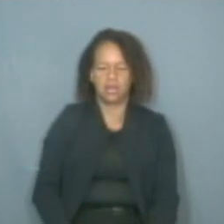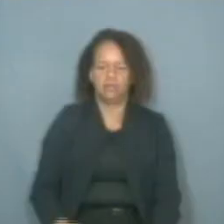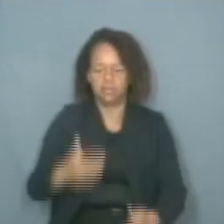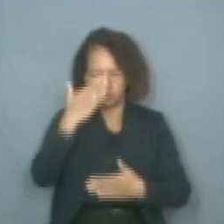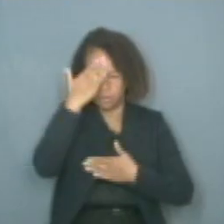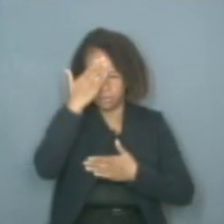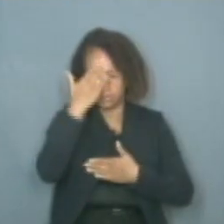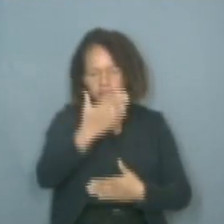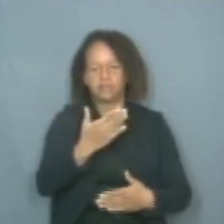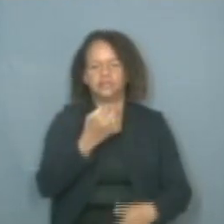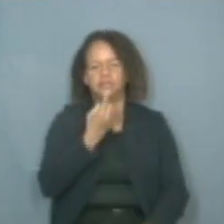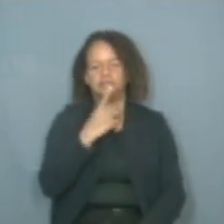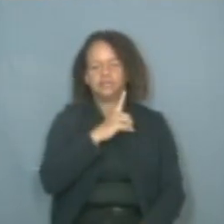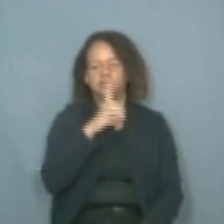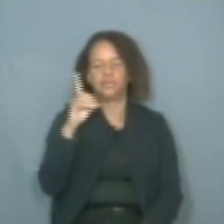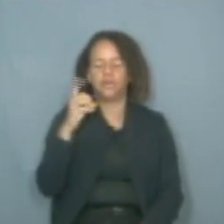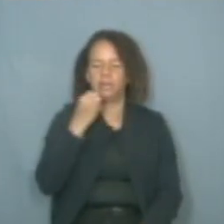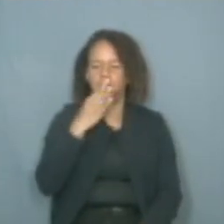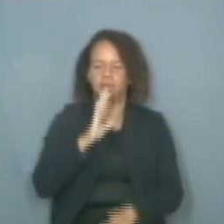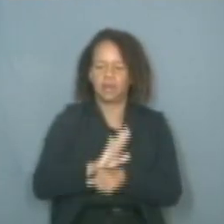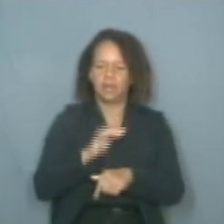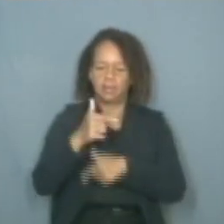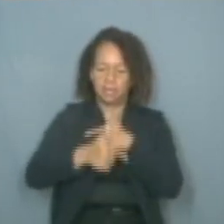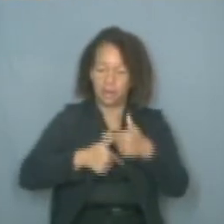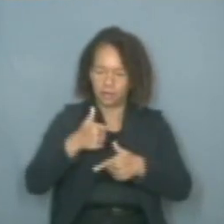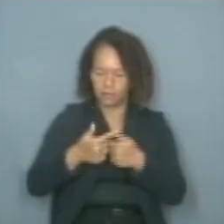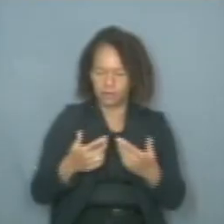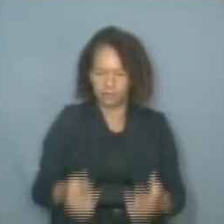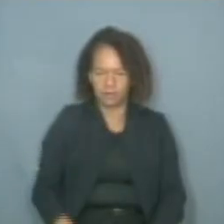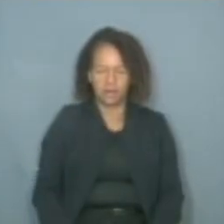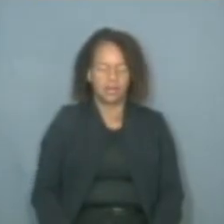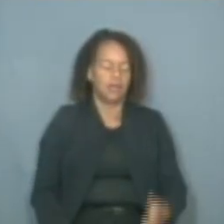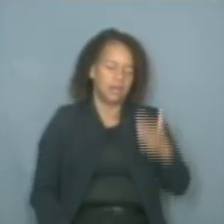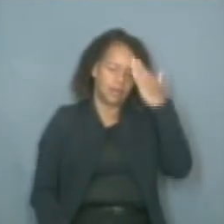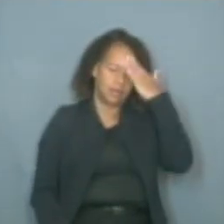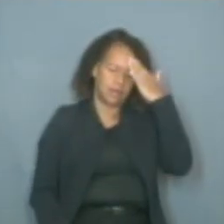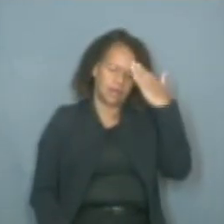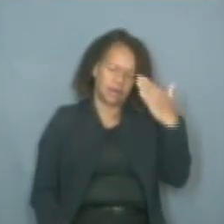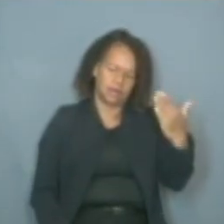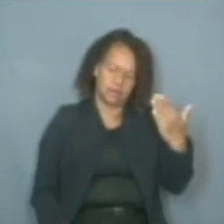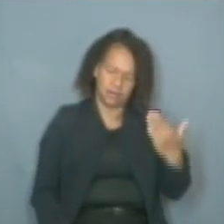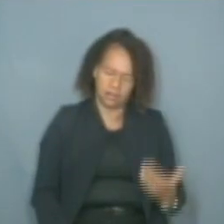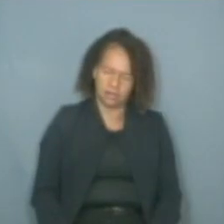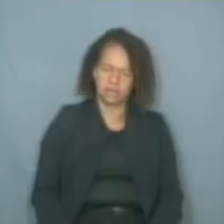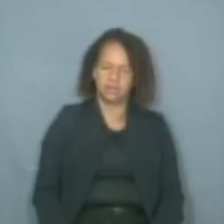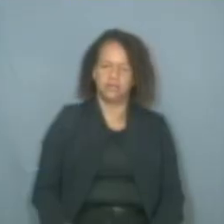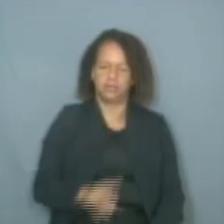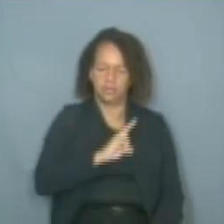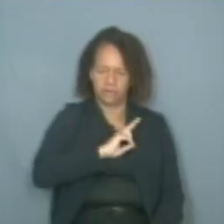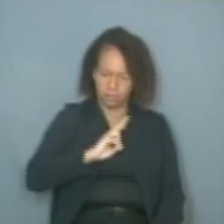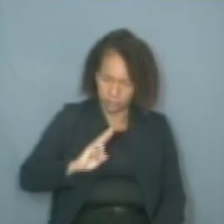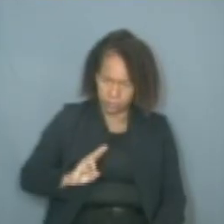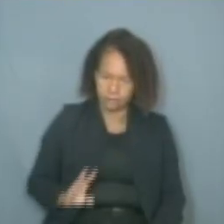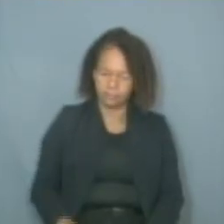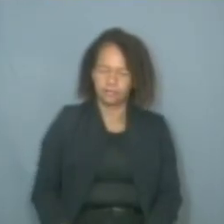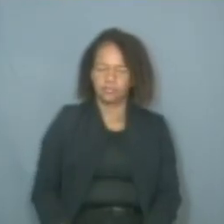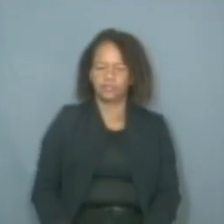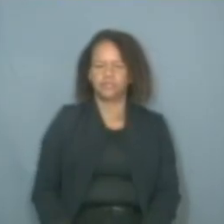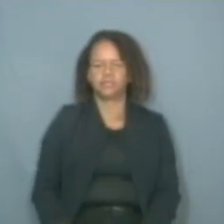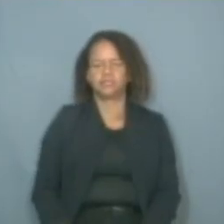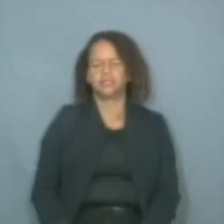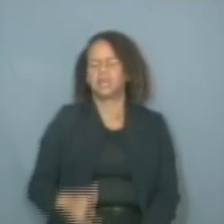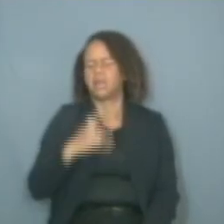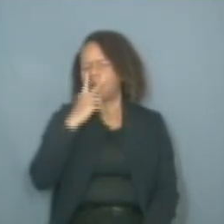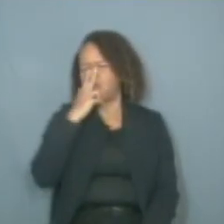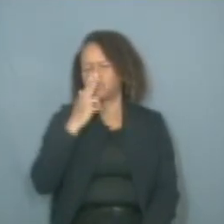muito obrigado e um bom dia e um bom trabalho a todos. Eu que agradeço, vereador Fabiano Ferraz. Eu achei que